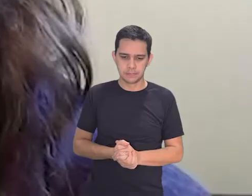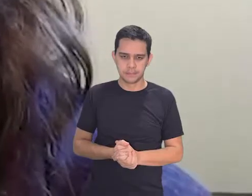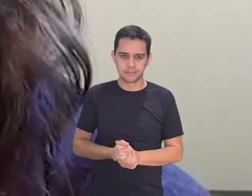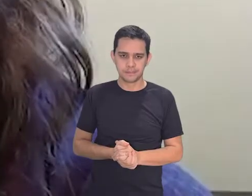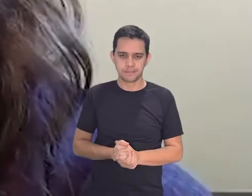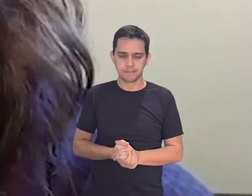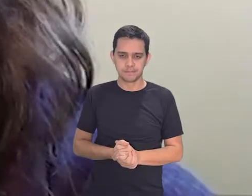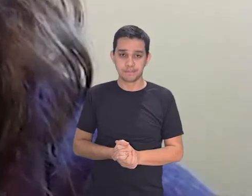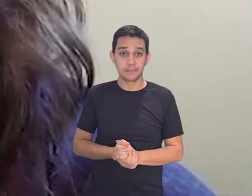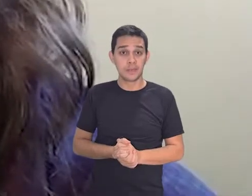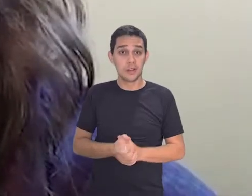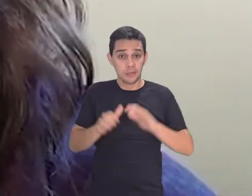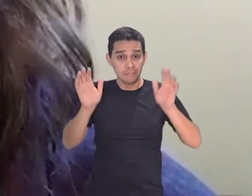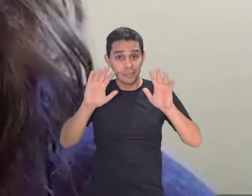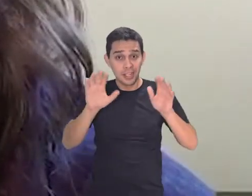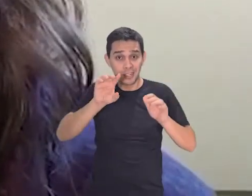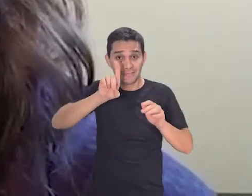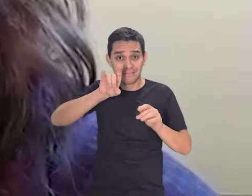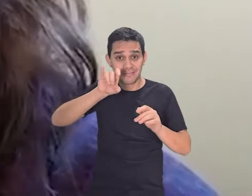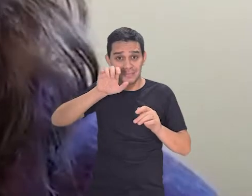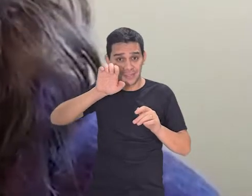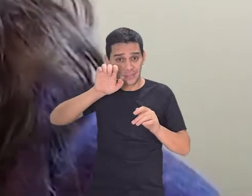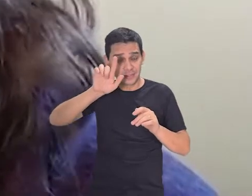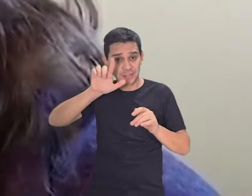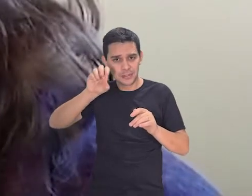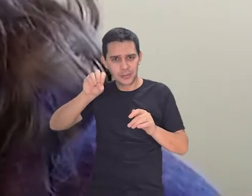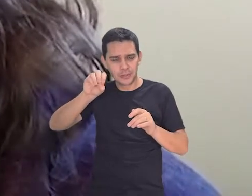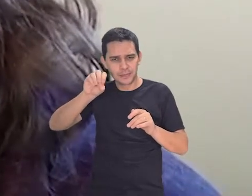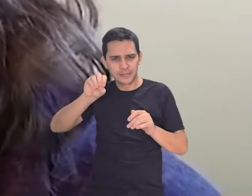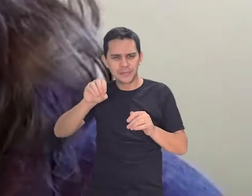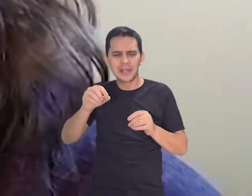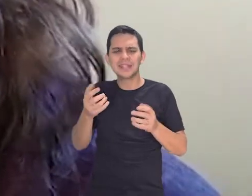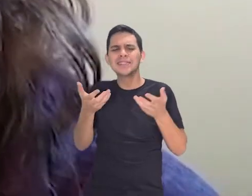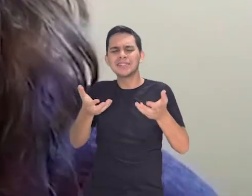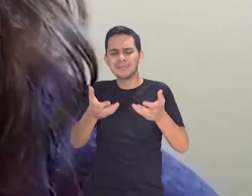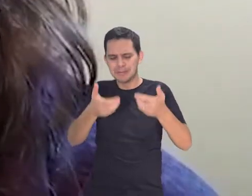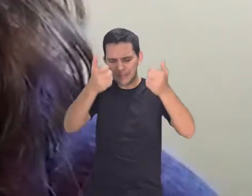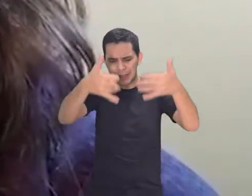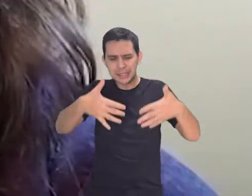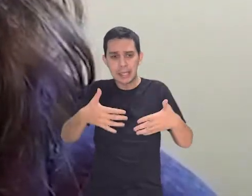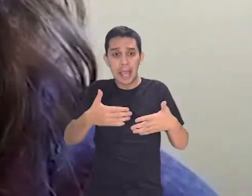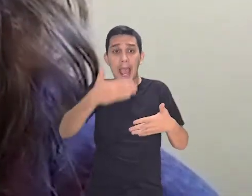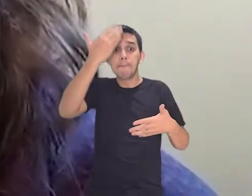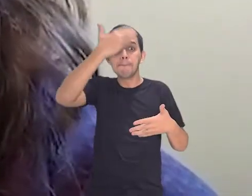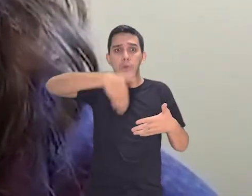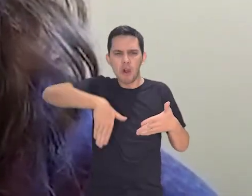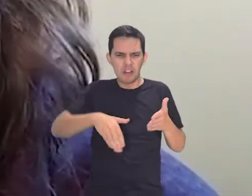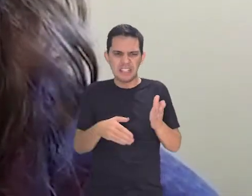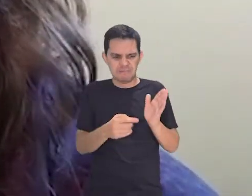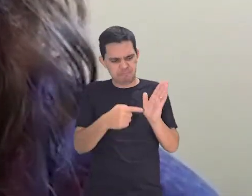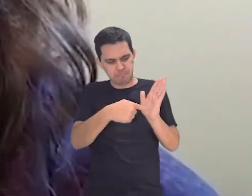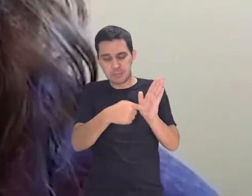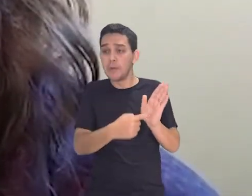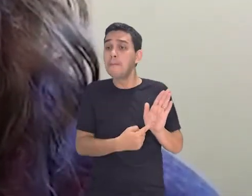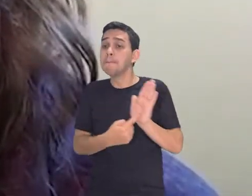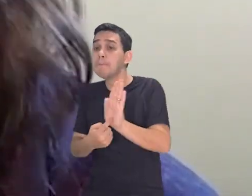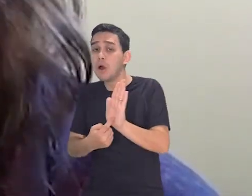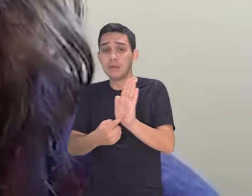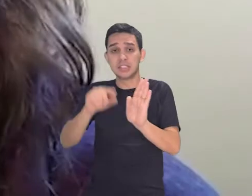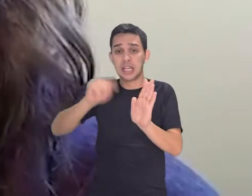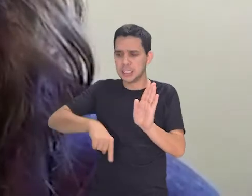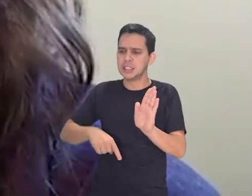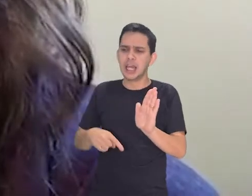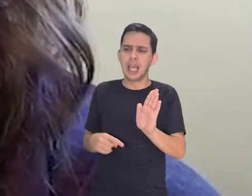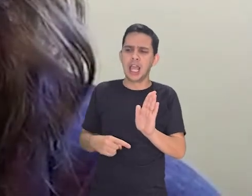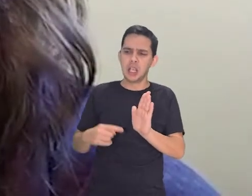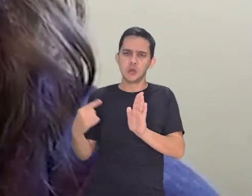Olá, Diego. Eu queria saber se a prova do dano moral tem que ser robusta e se as tecnologias podem ajudar a provar o ato ilícito que